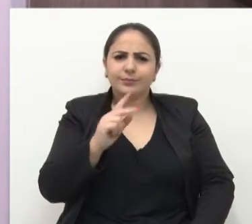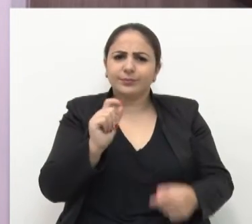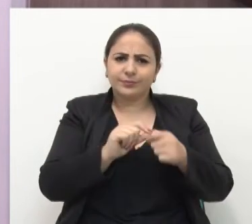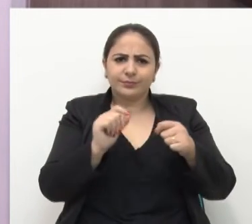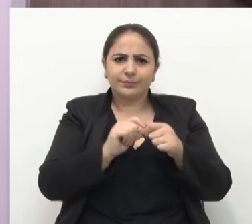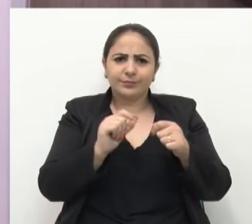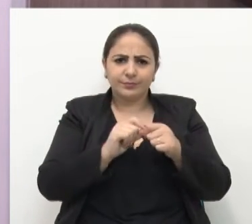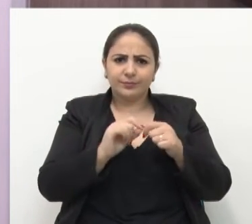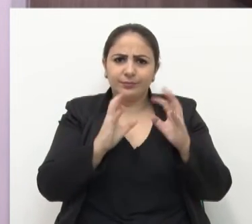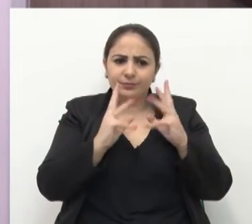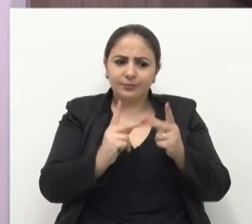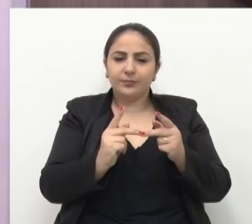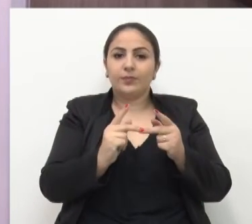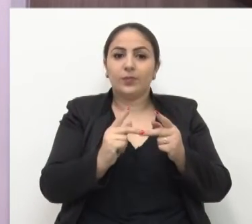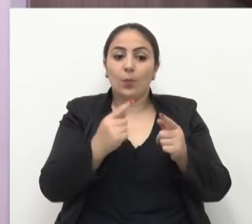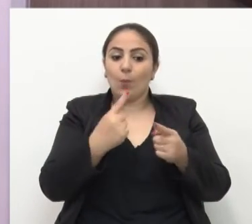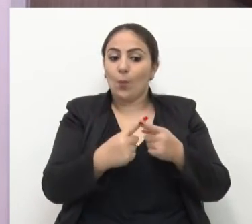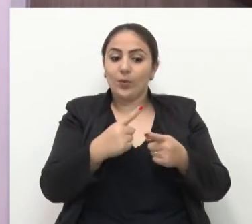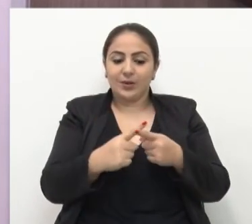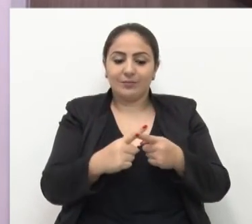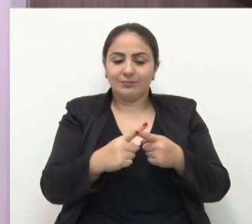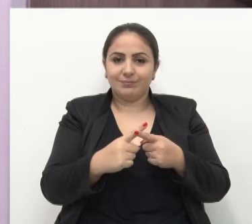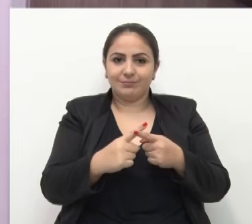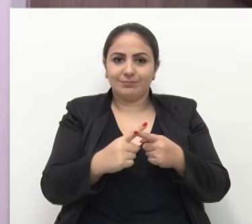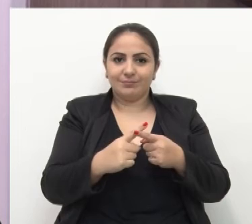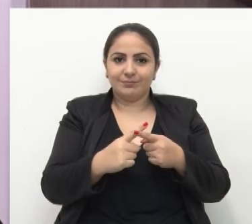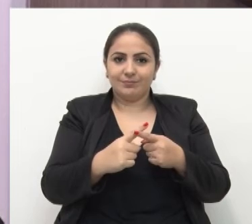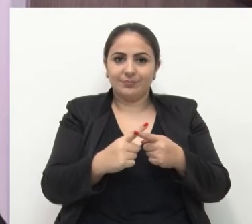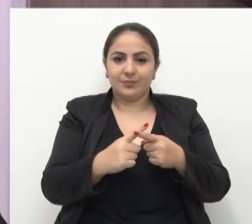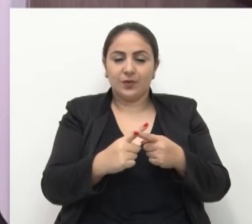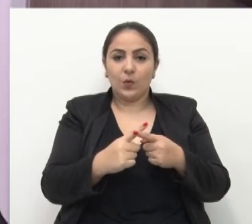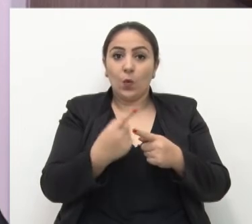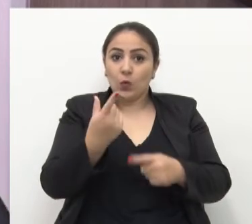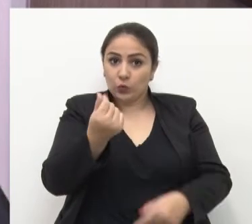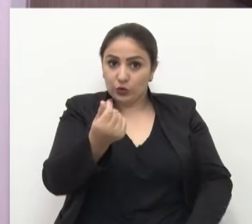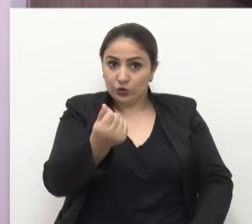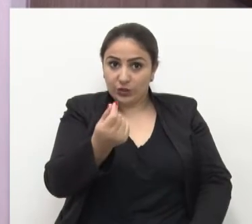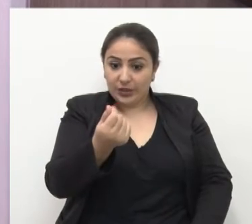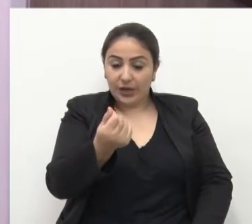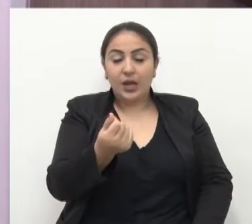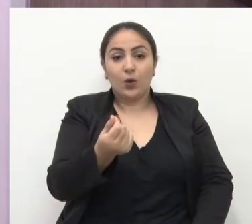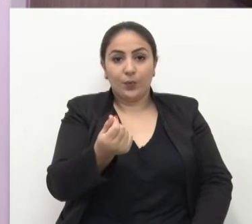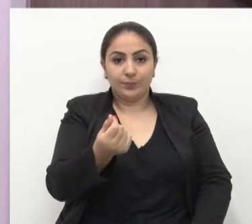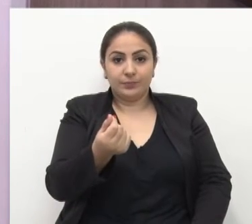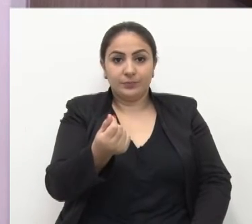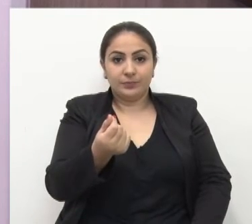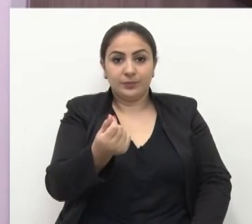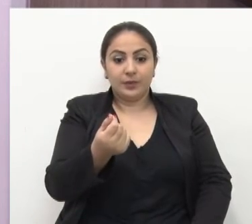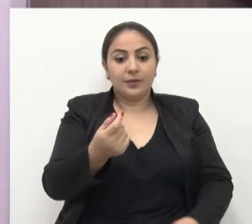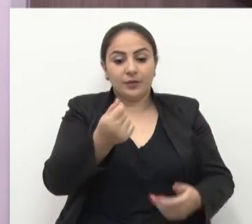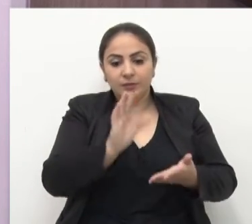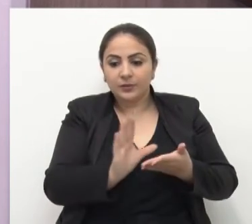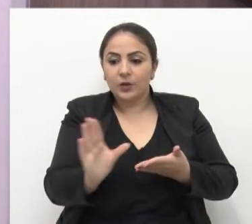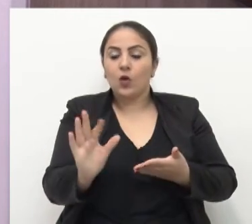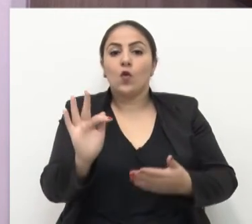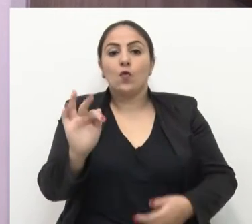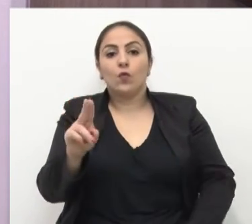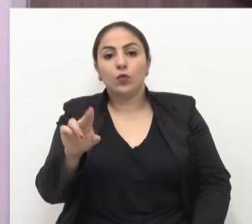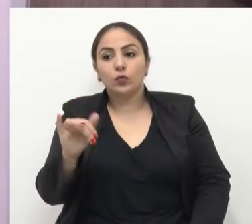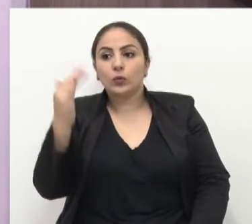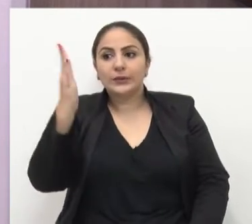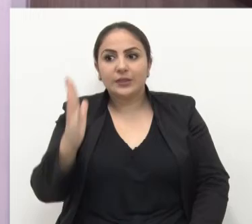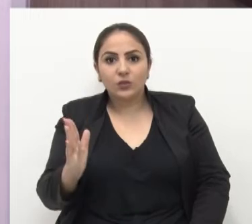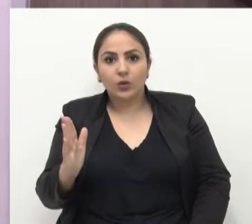esse fazer a a destinação e assim o dinheiro é vai aprofundando